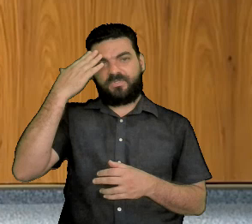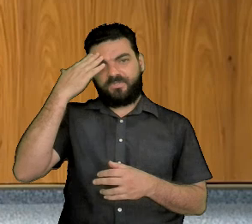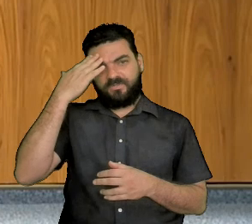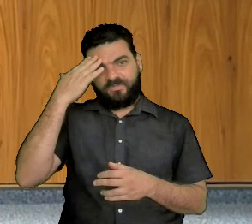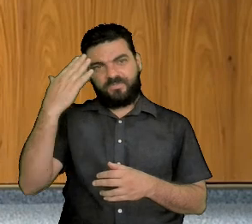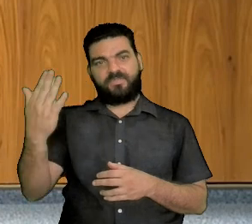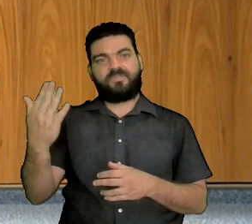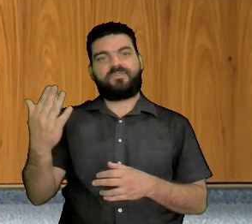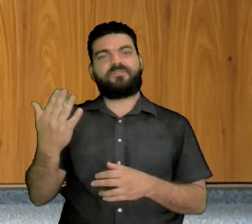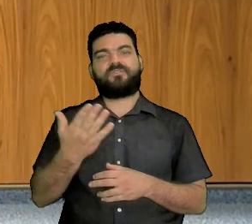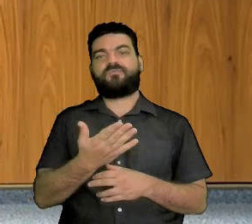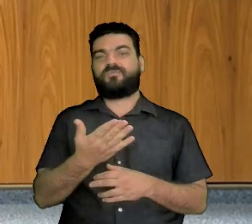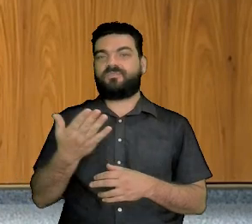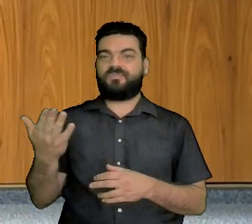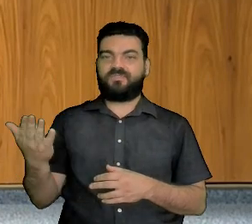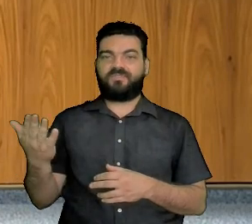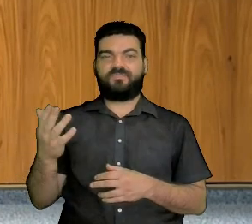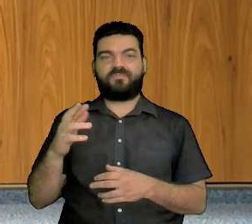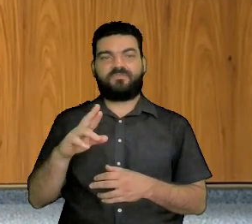Bom, acho que nós que